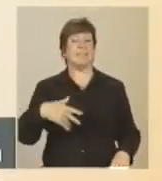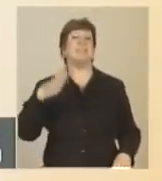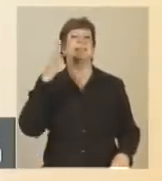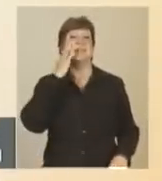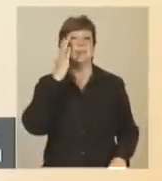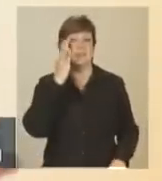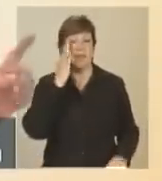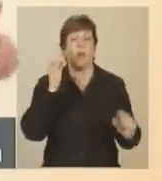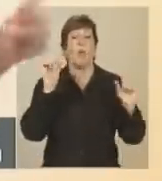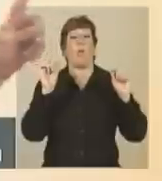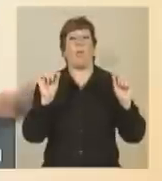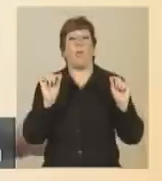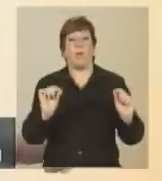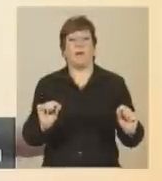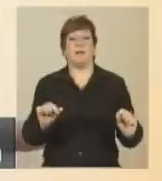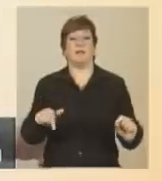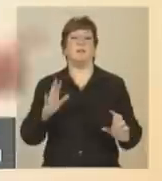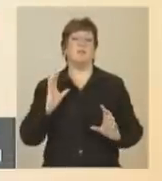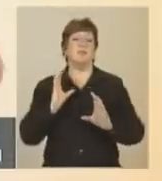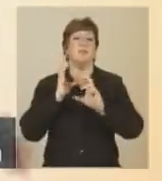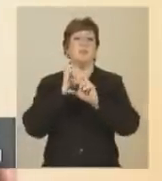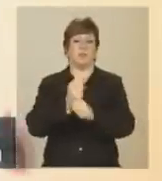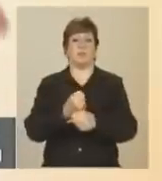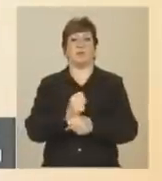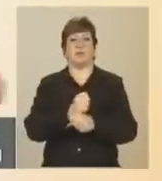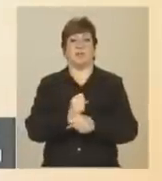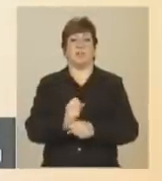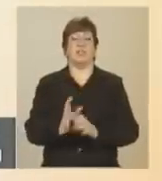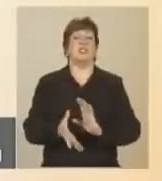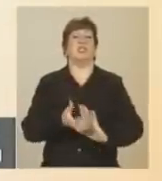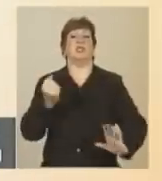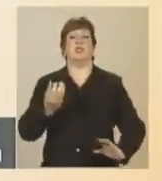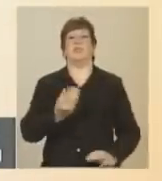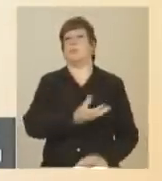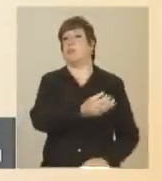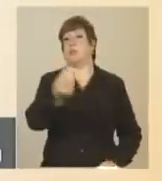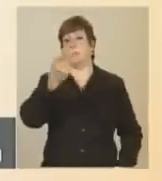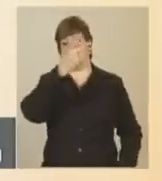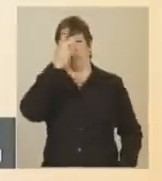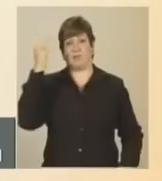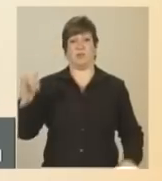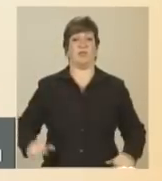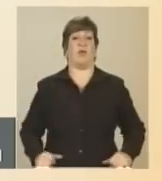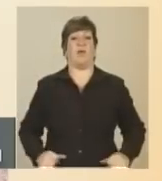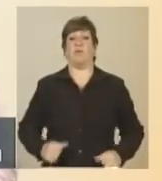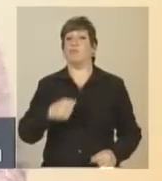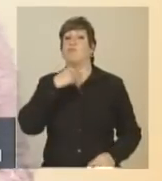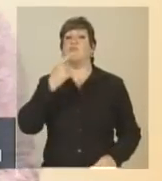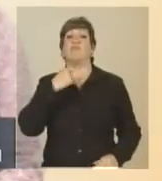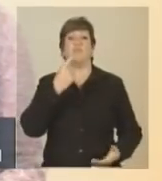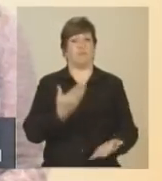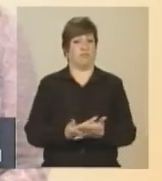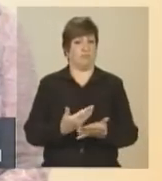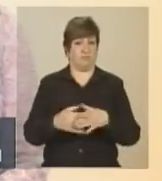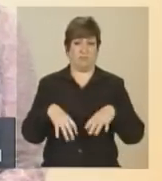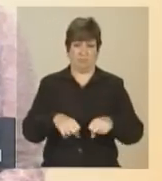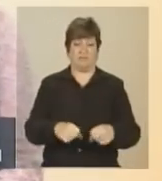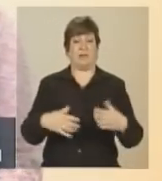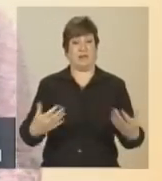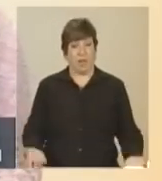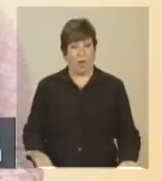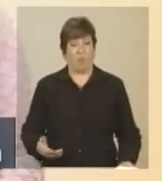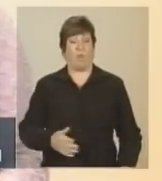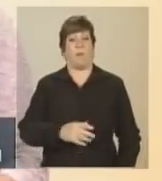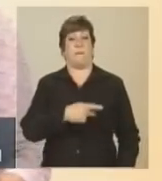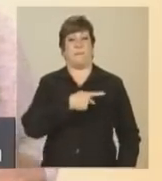que, nestes anos, foi tirado de milhões de brasileiros. E aí a generosidade do presidente